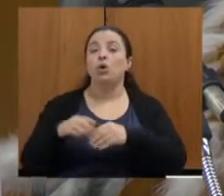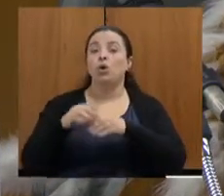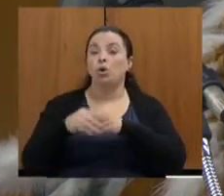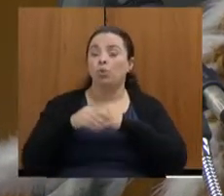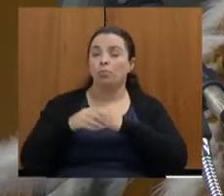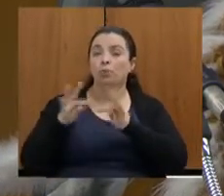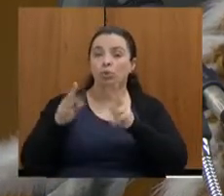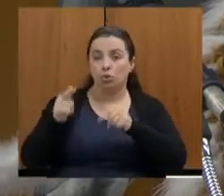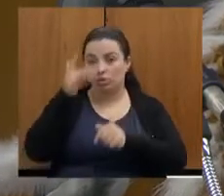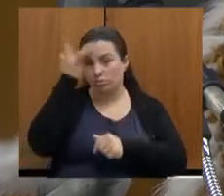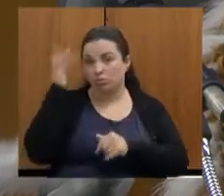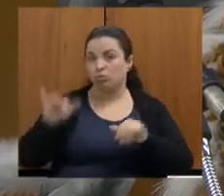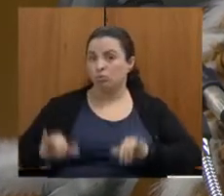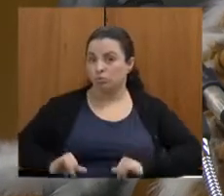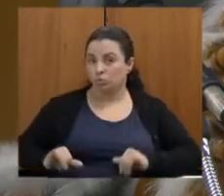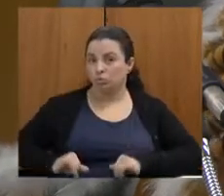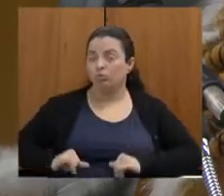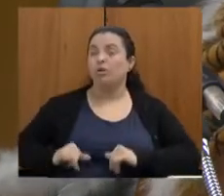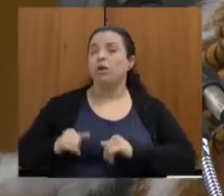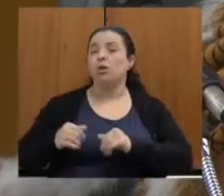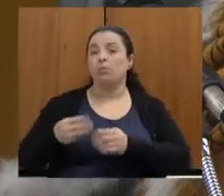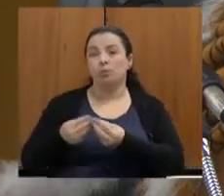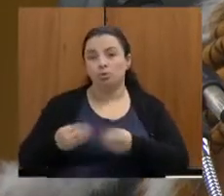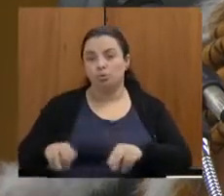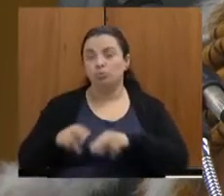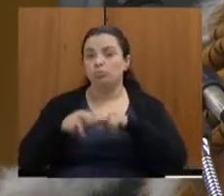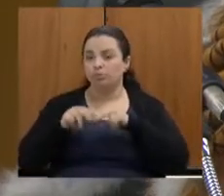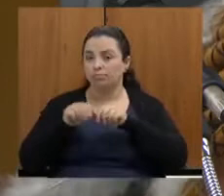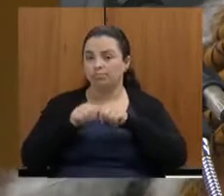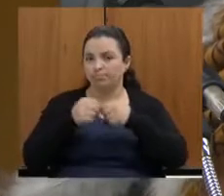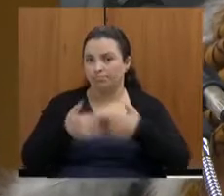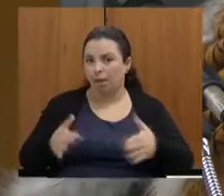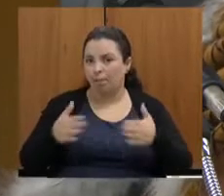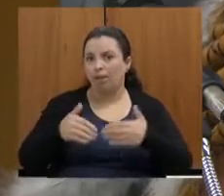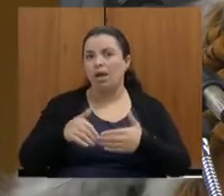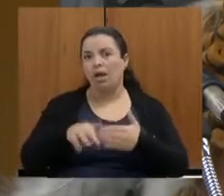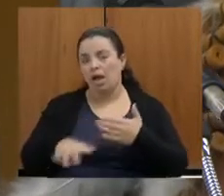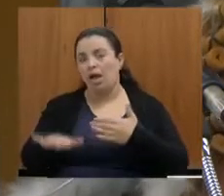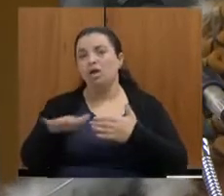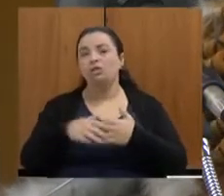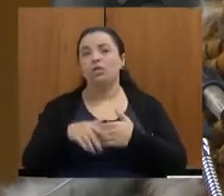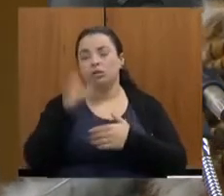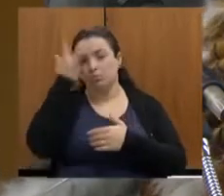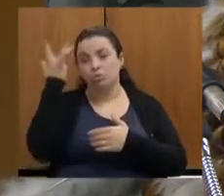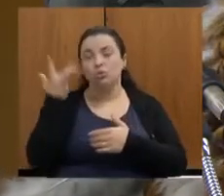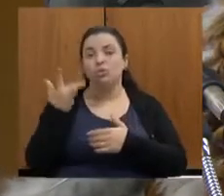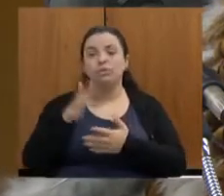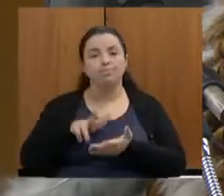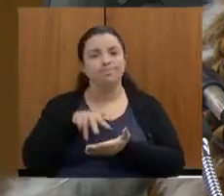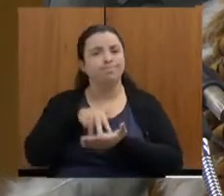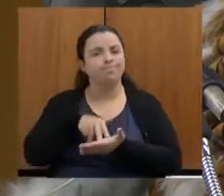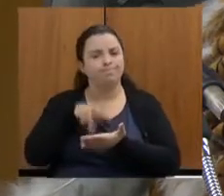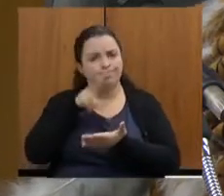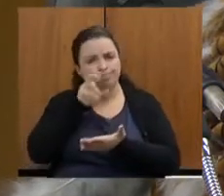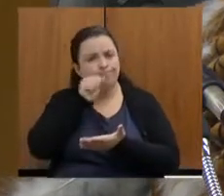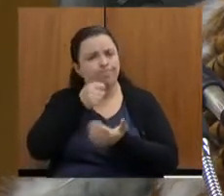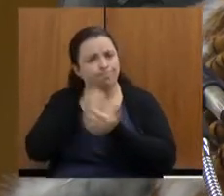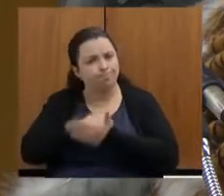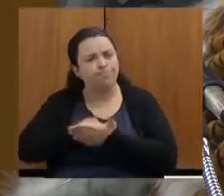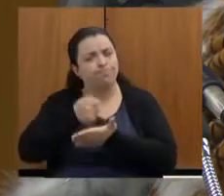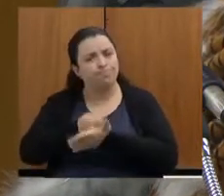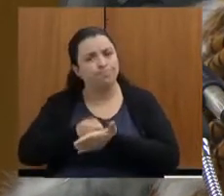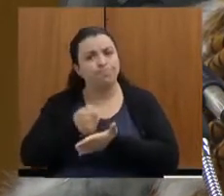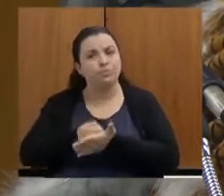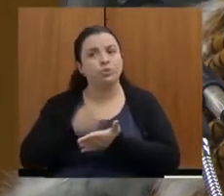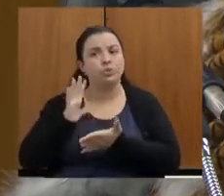em nome da Joelma também da Simone e do Jandir inho né os atingidos que vêm Resistindo já nesses quase sete